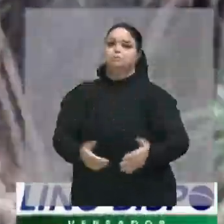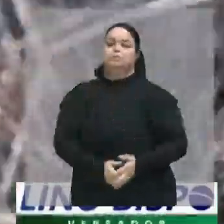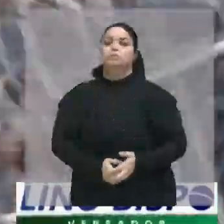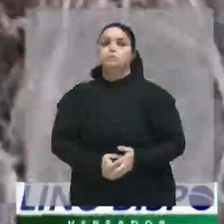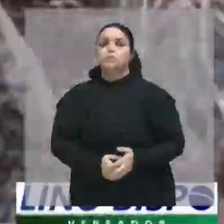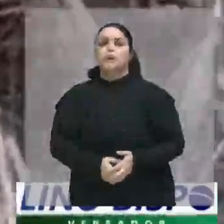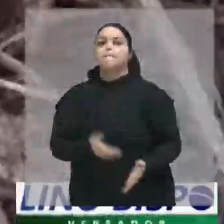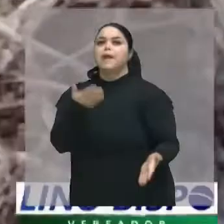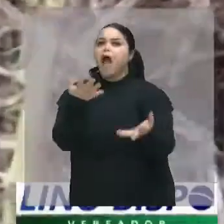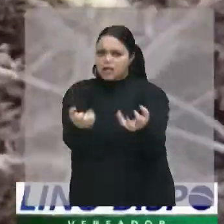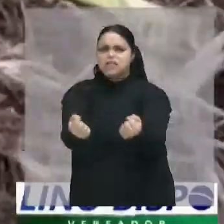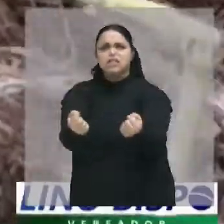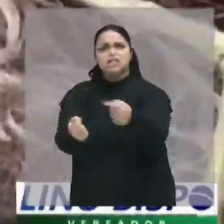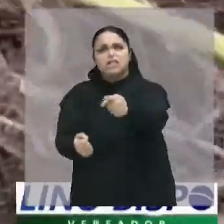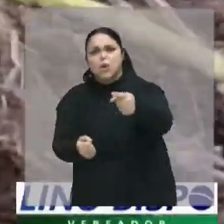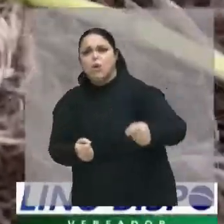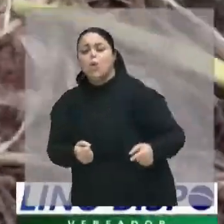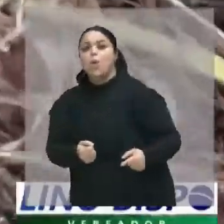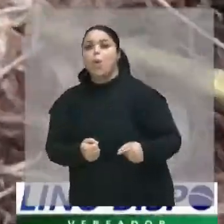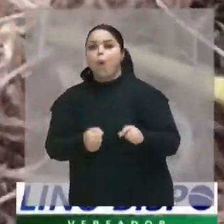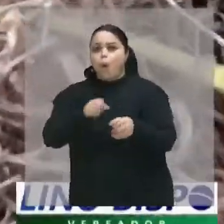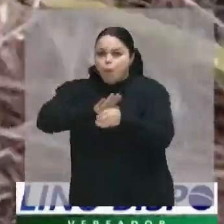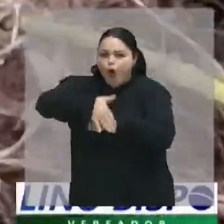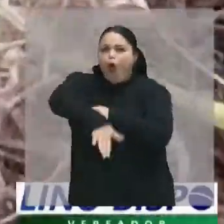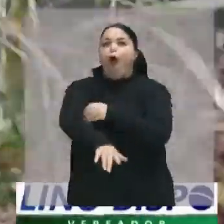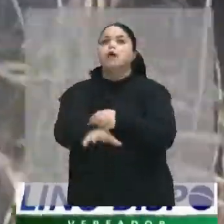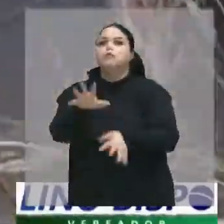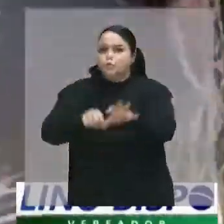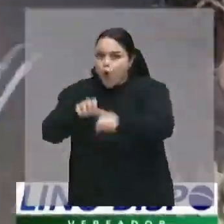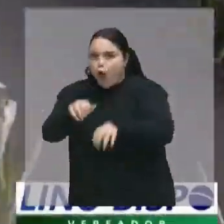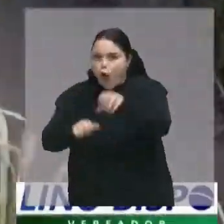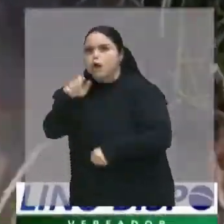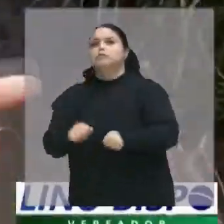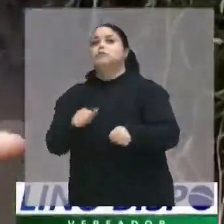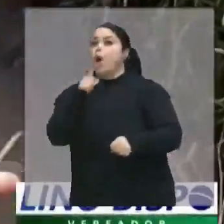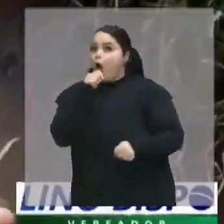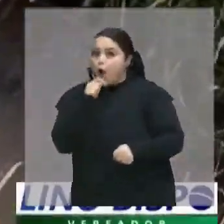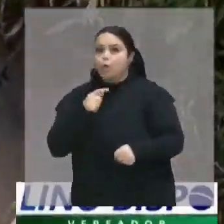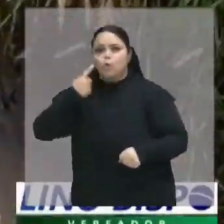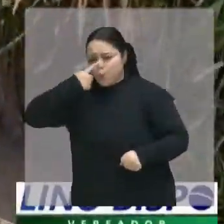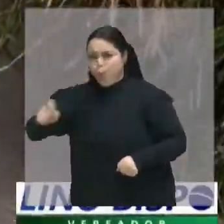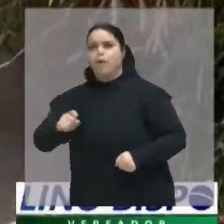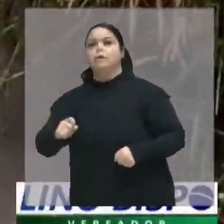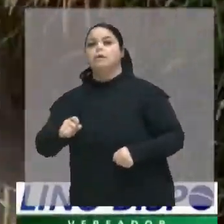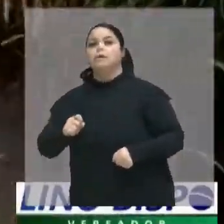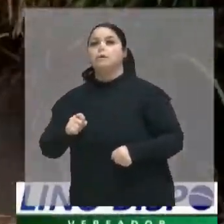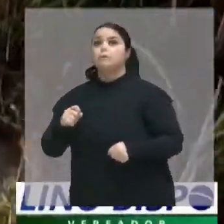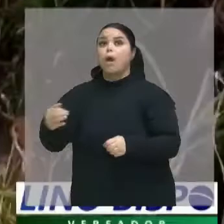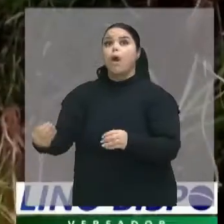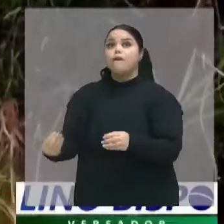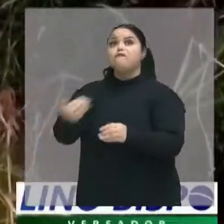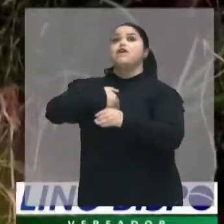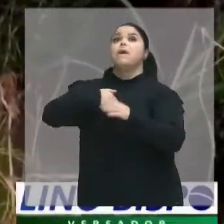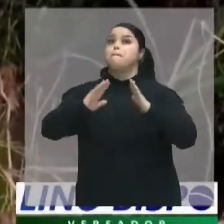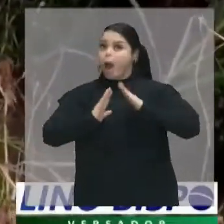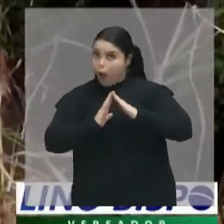está permitindo que a rede de esgoto colete esse material, e esse material está vindo para a rede de